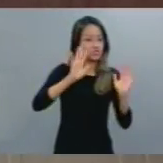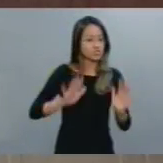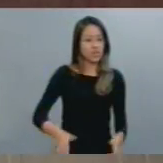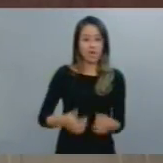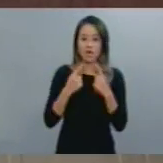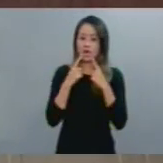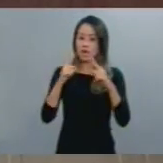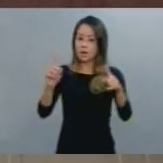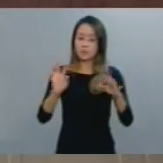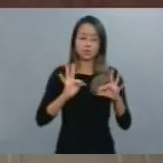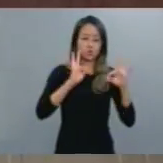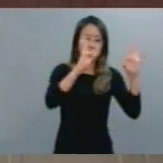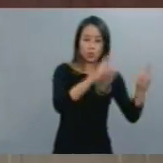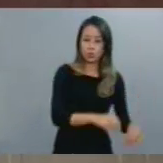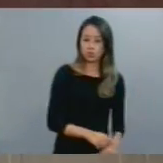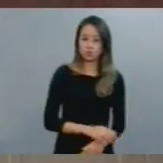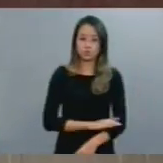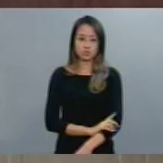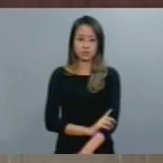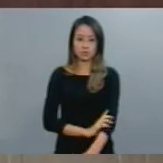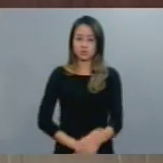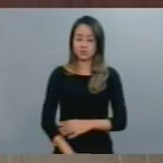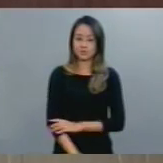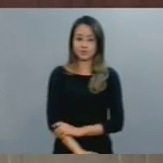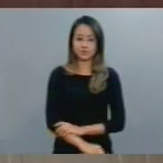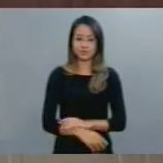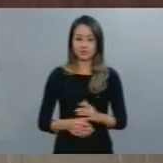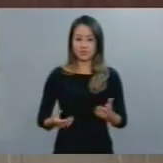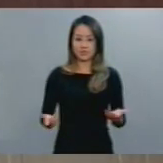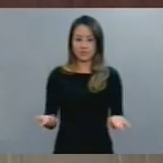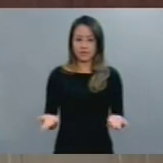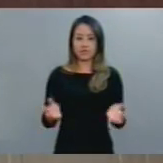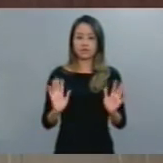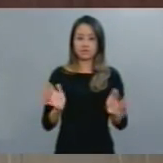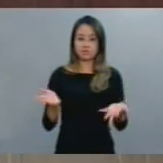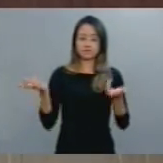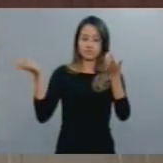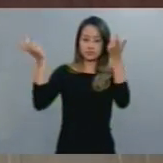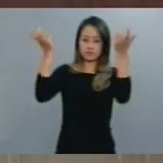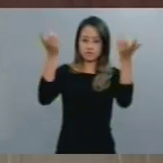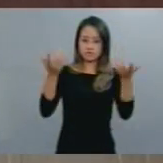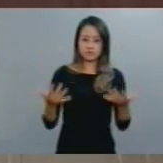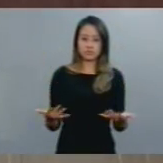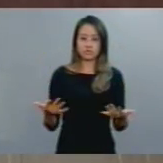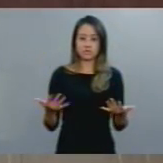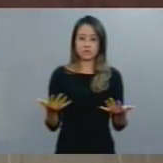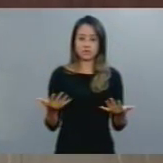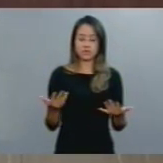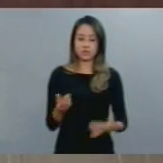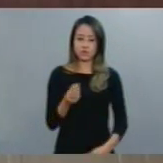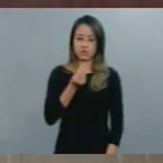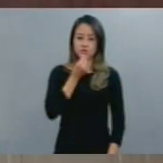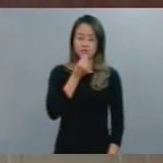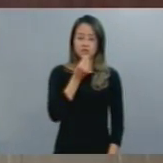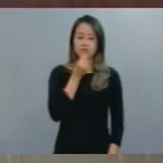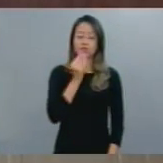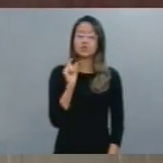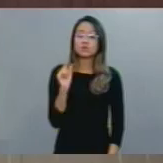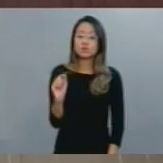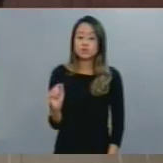acusação, quando os fatos são por demais esclarecedores, seria de extrema